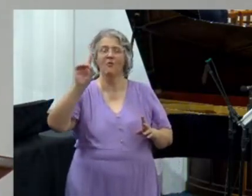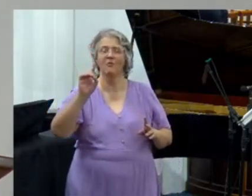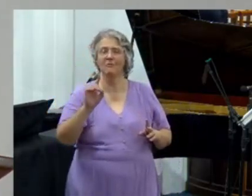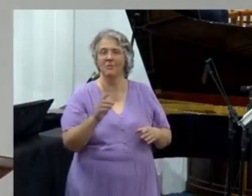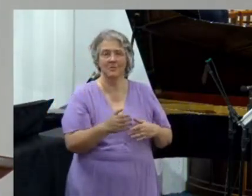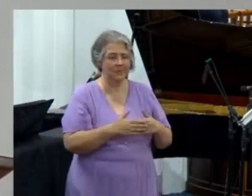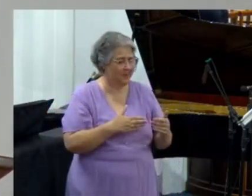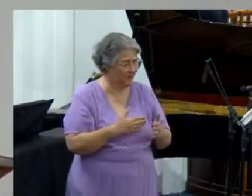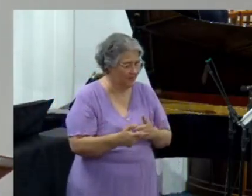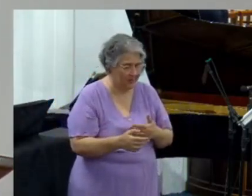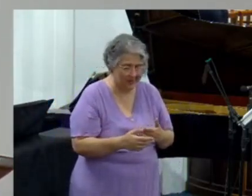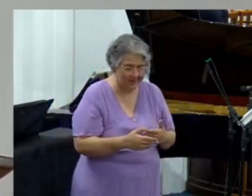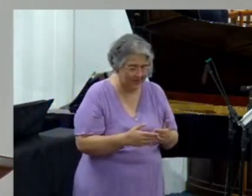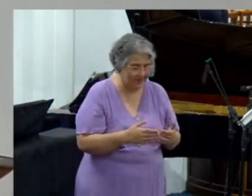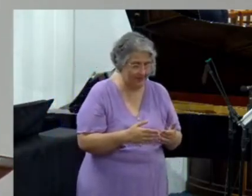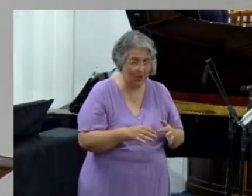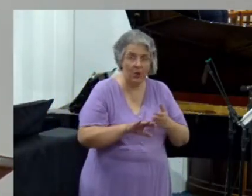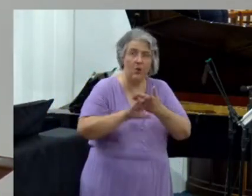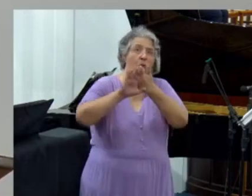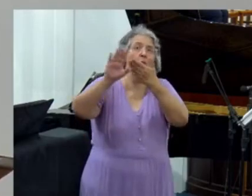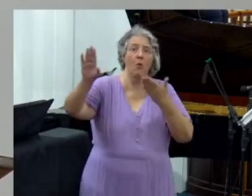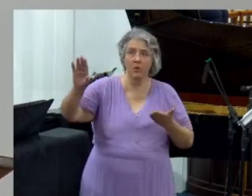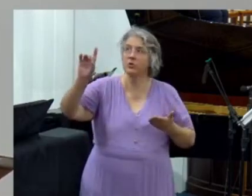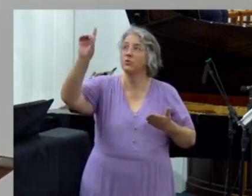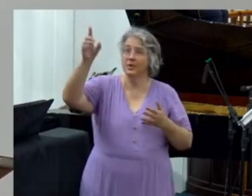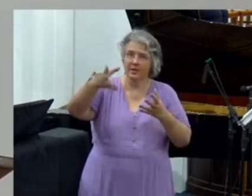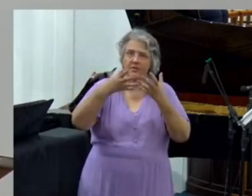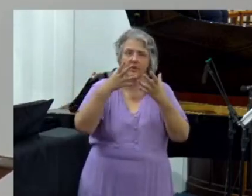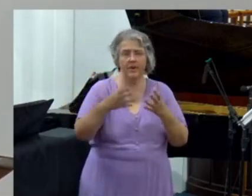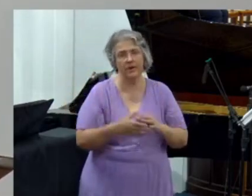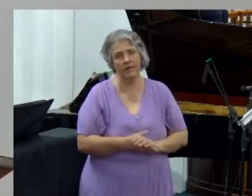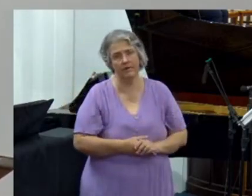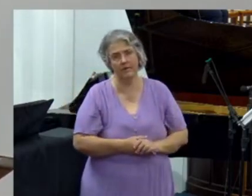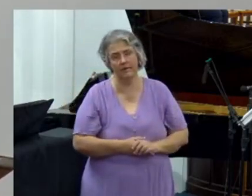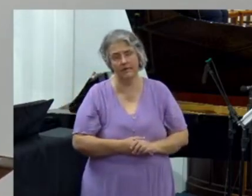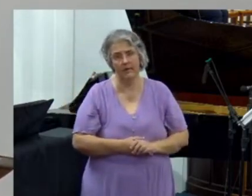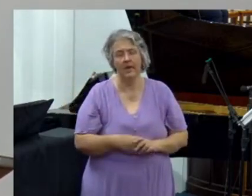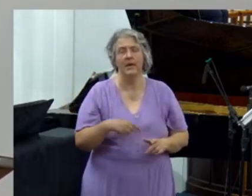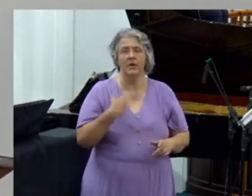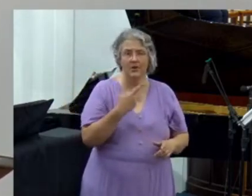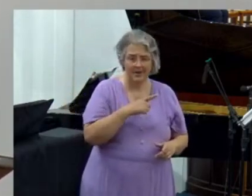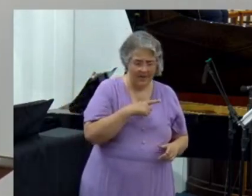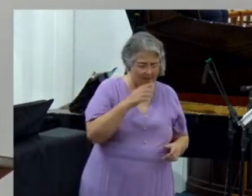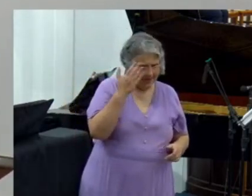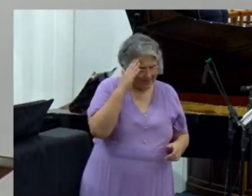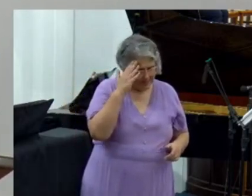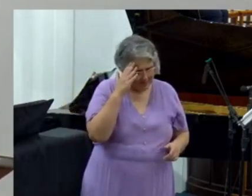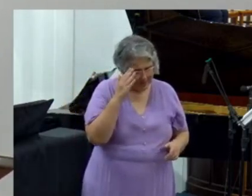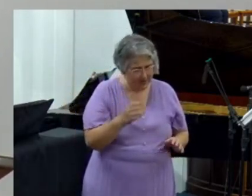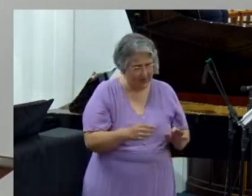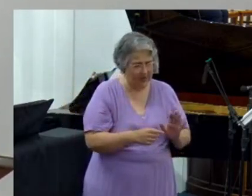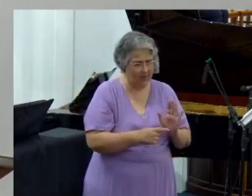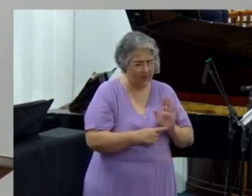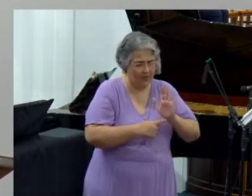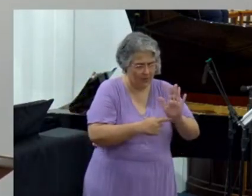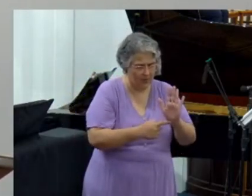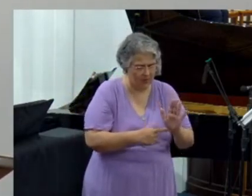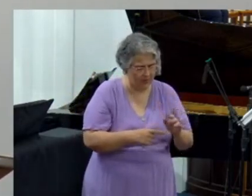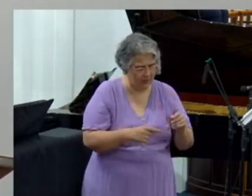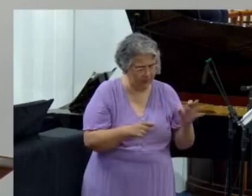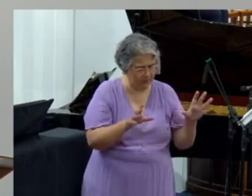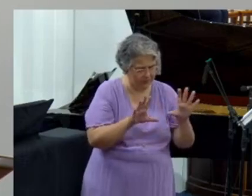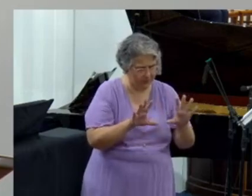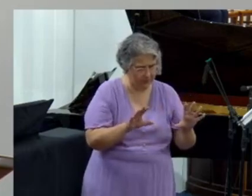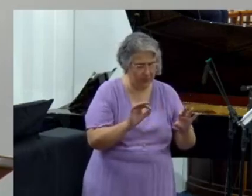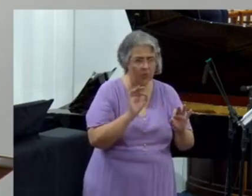inadequada. Em Jeremias capítulo 7, nós temos um prenúncio, na verdade um retrato de como foi o templo de